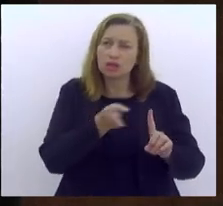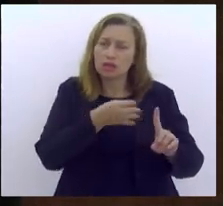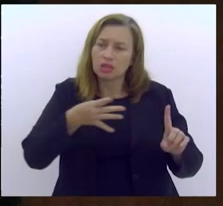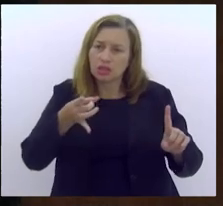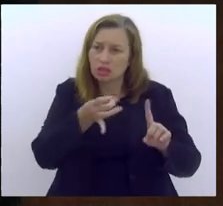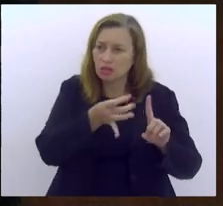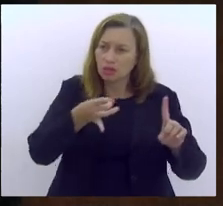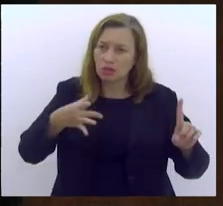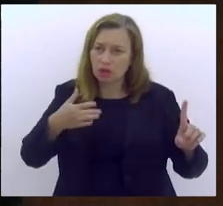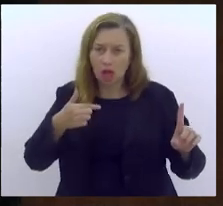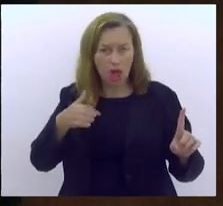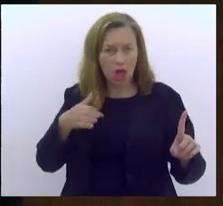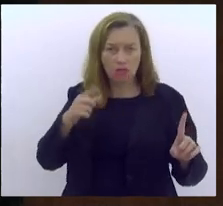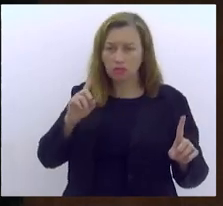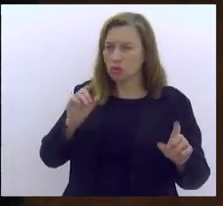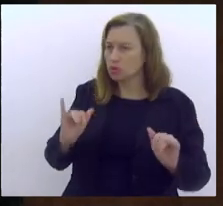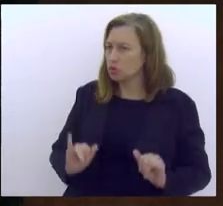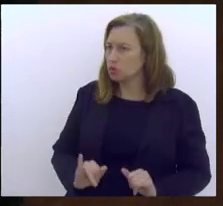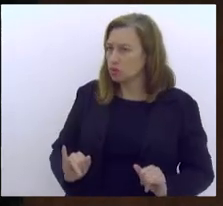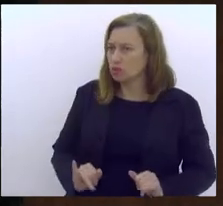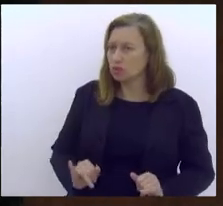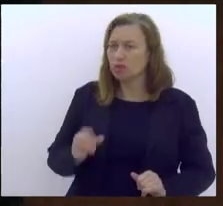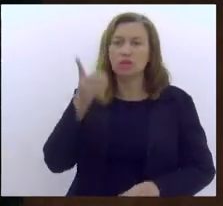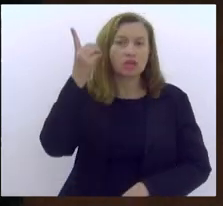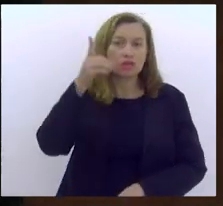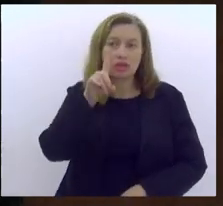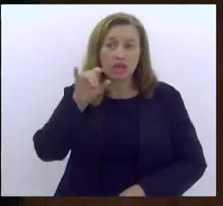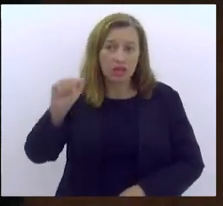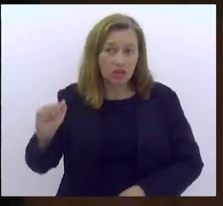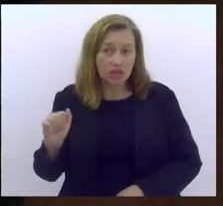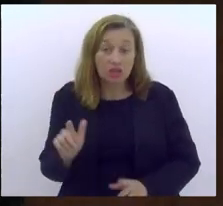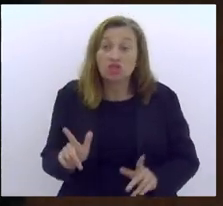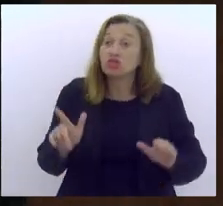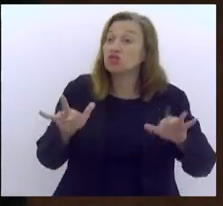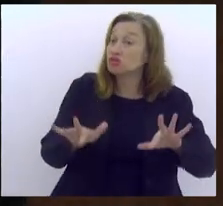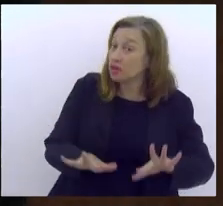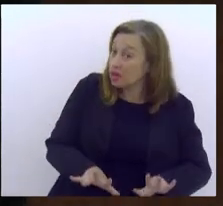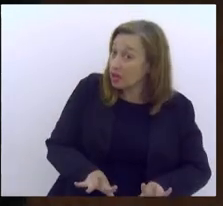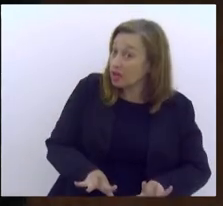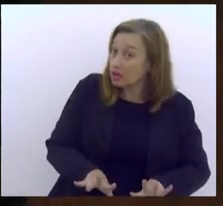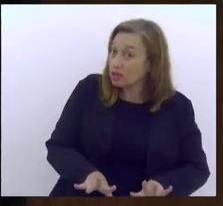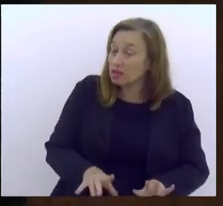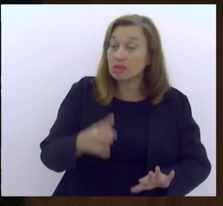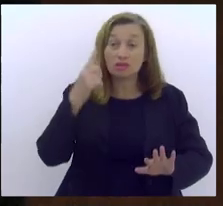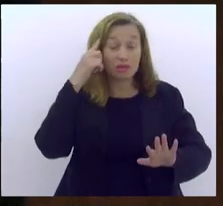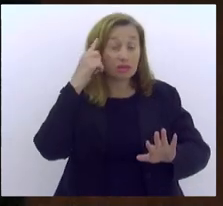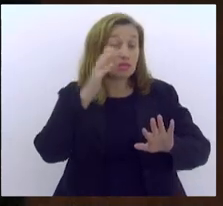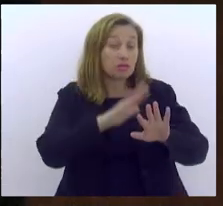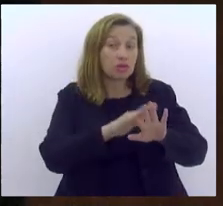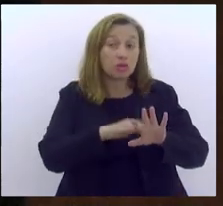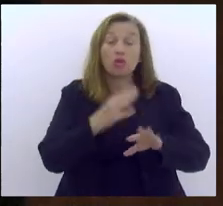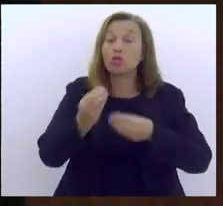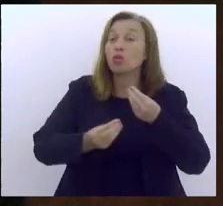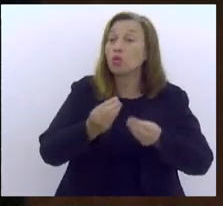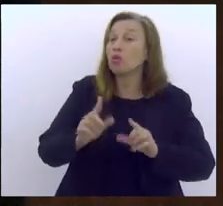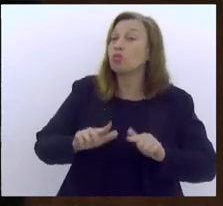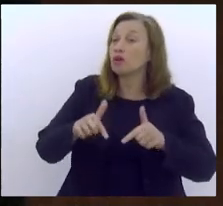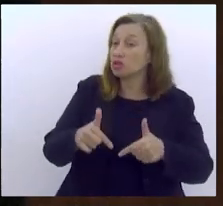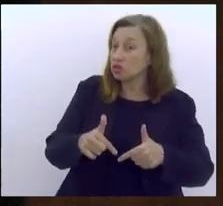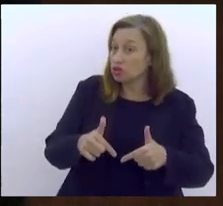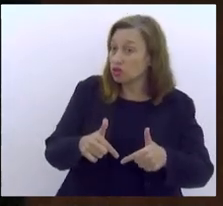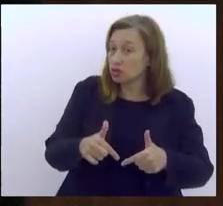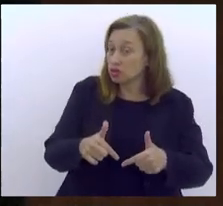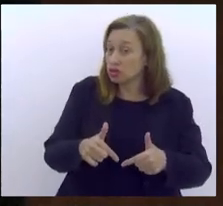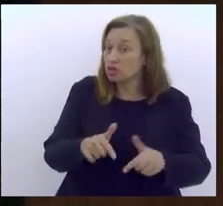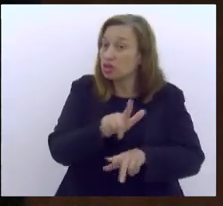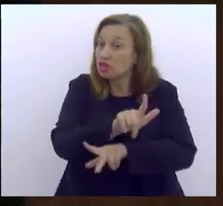Eu não sofri transfobia de parte da deputada Índia Armelau. Há diferenças, divergências do entendimento da forma como lidar com